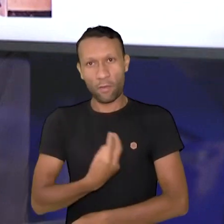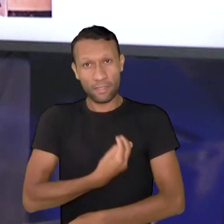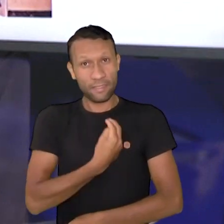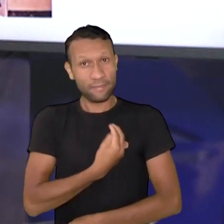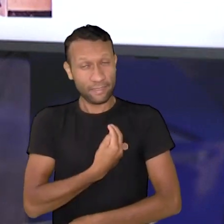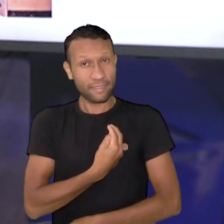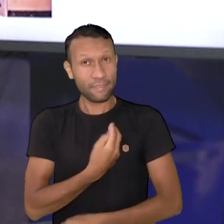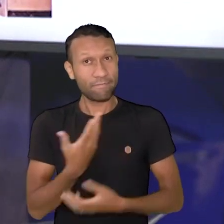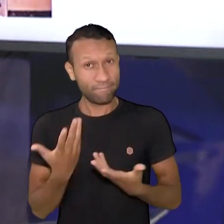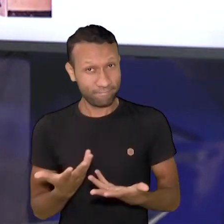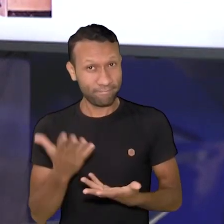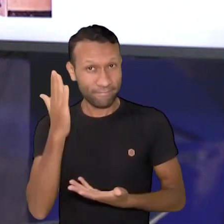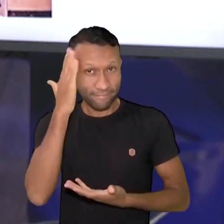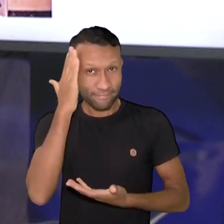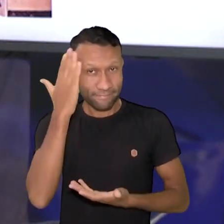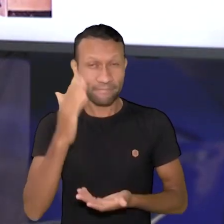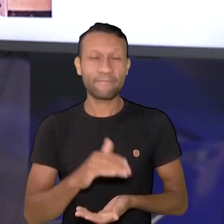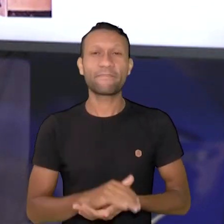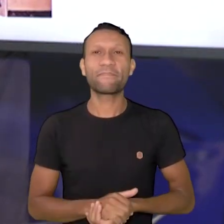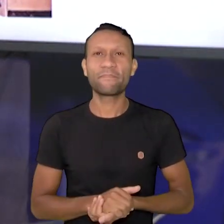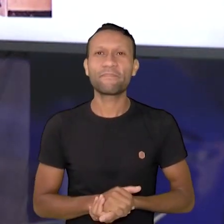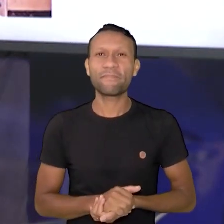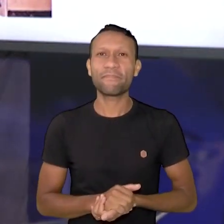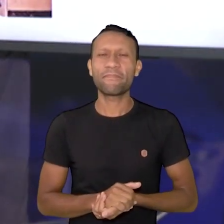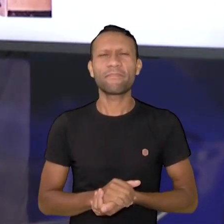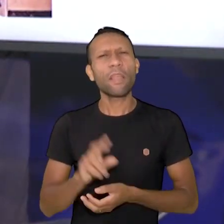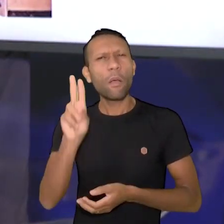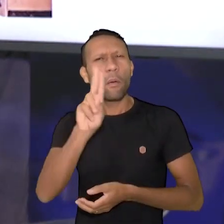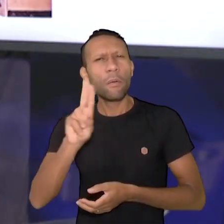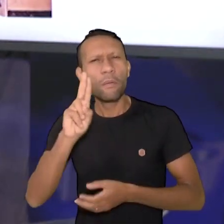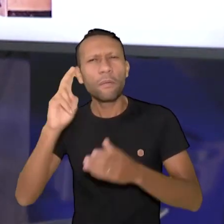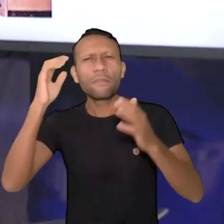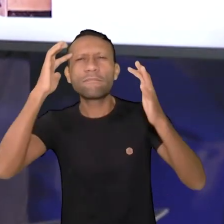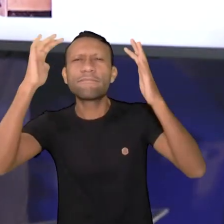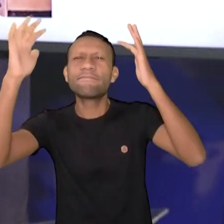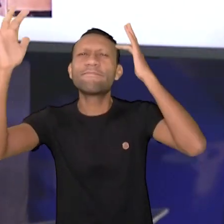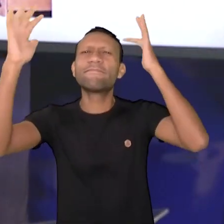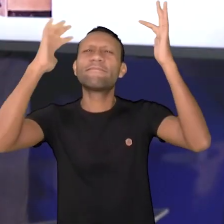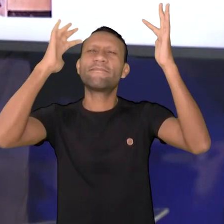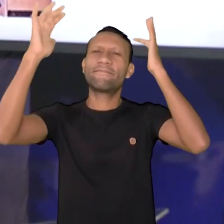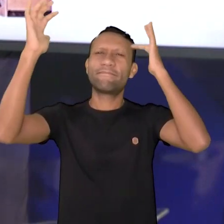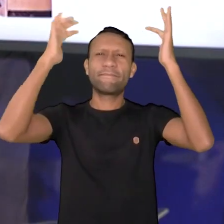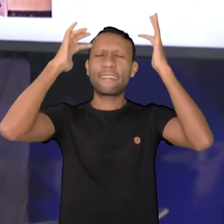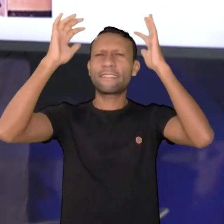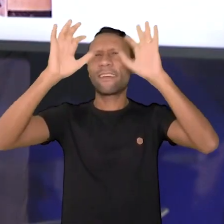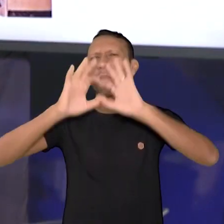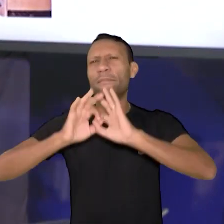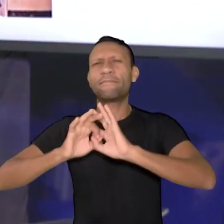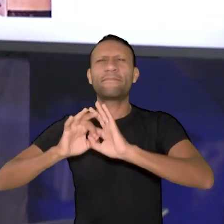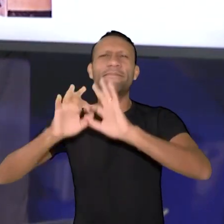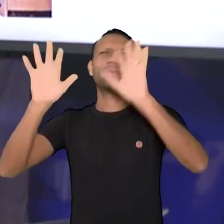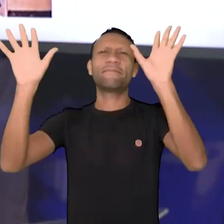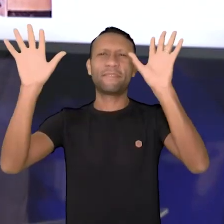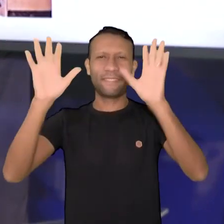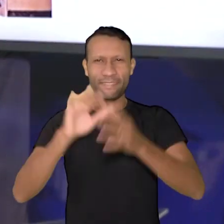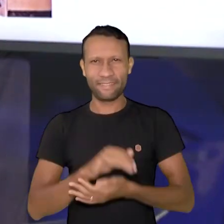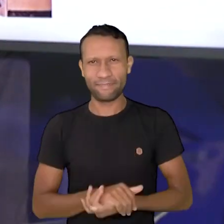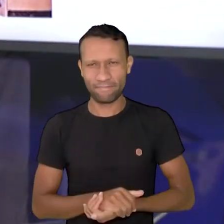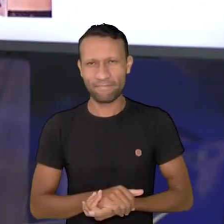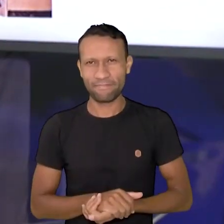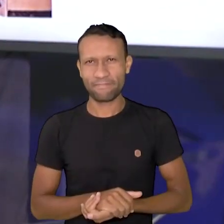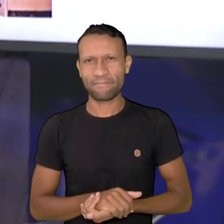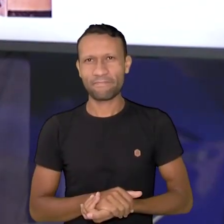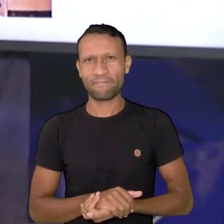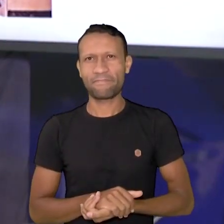de aceitá-las, ok? Então, usem a imaginação, deixem ela fluir, deixem ela voar para vocês chegarem a algum